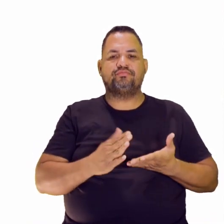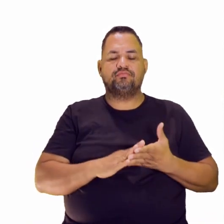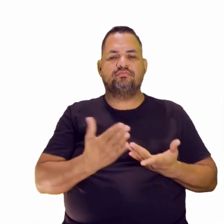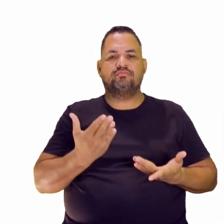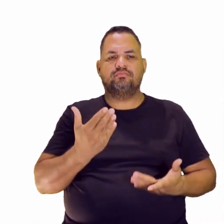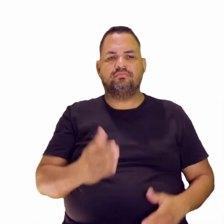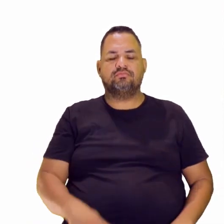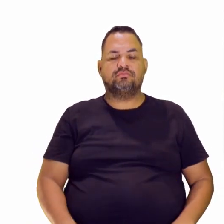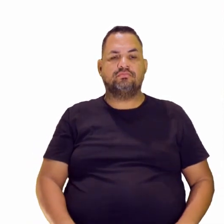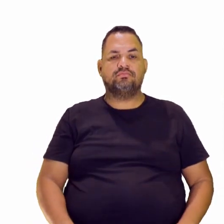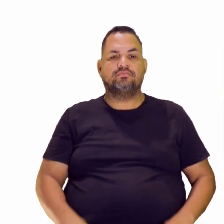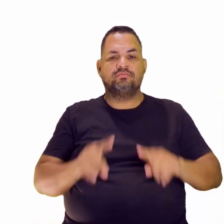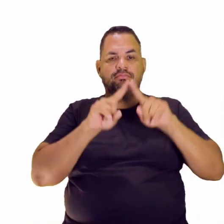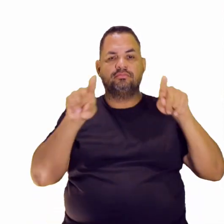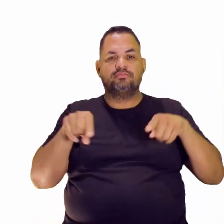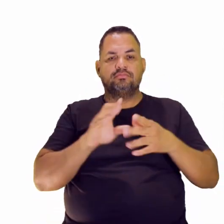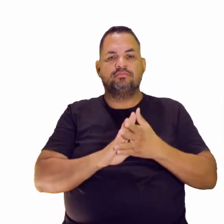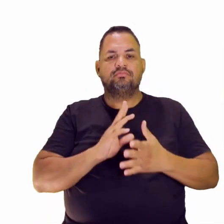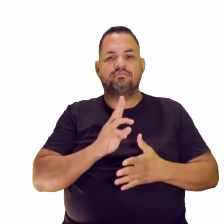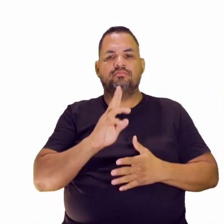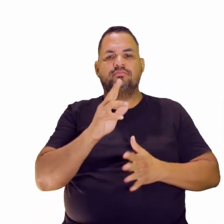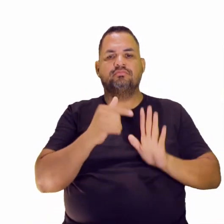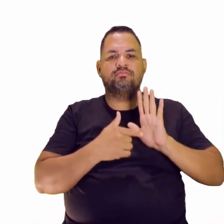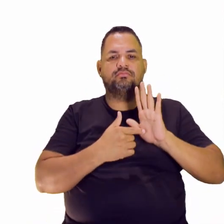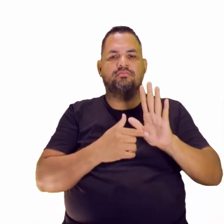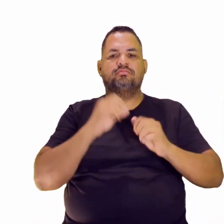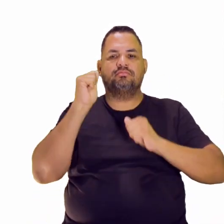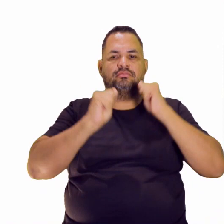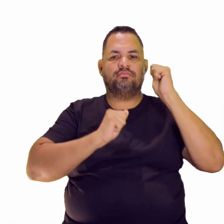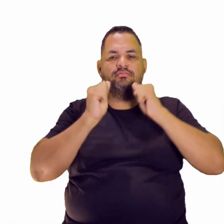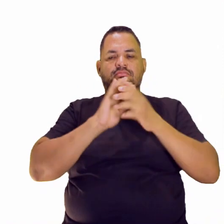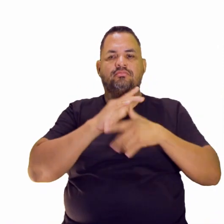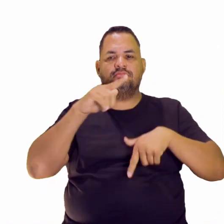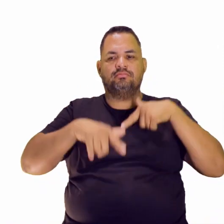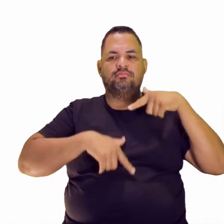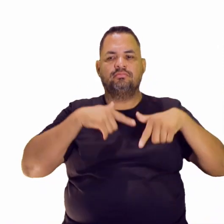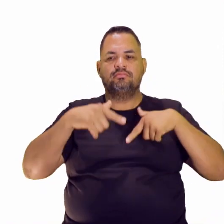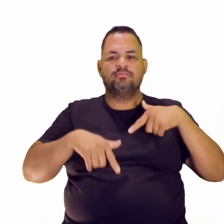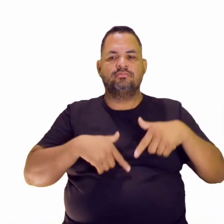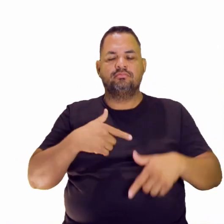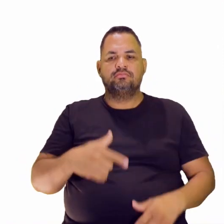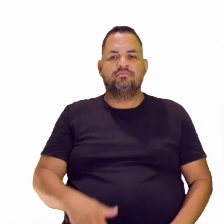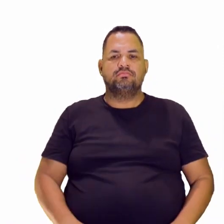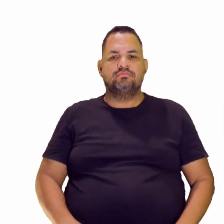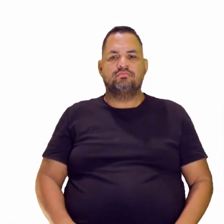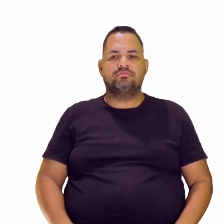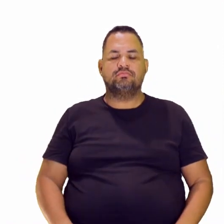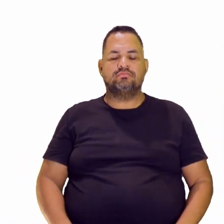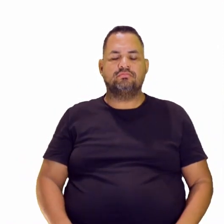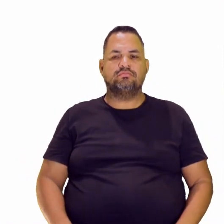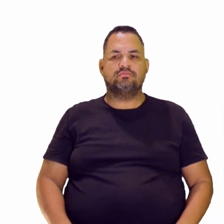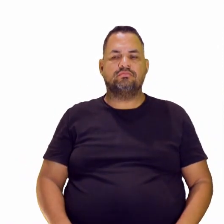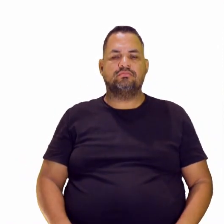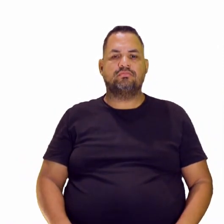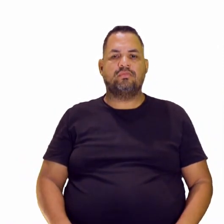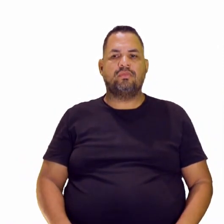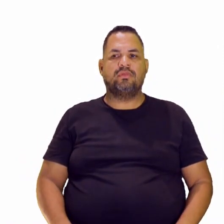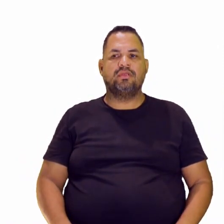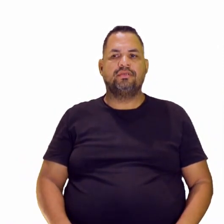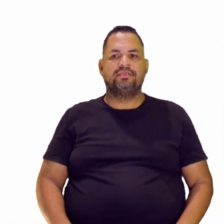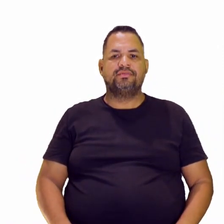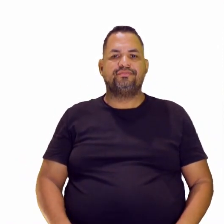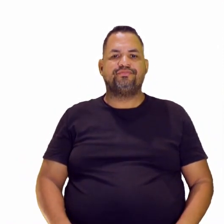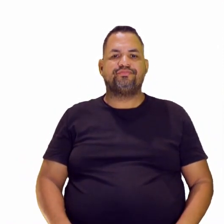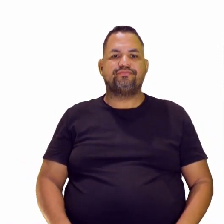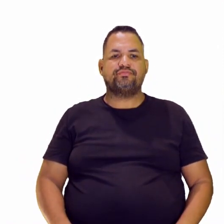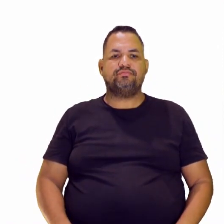obra representa o processo de industrialização. São pessoas que trabalham na indústria, para a gente perceber isso também.